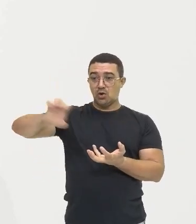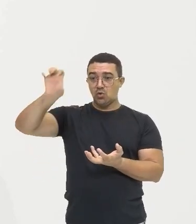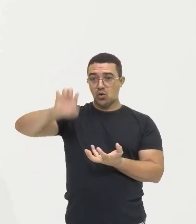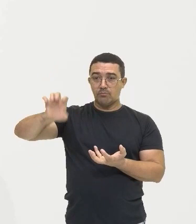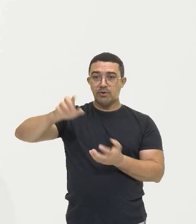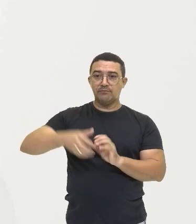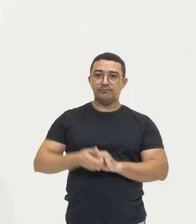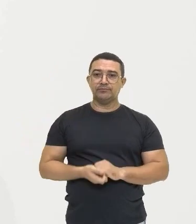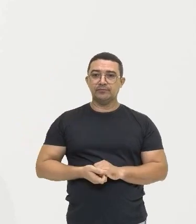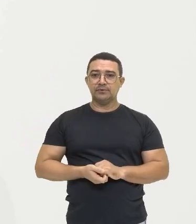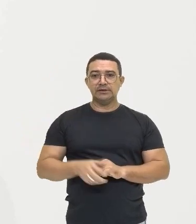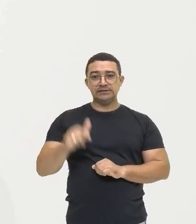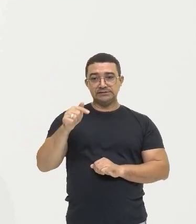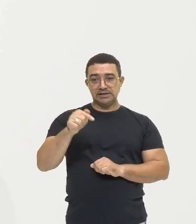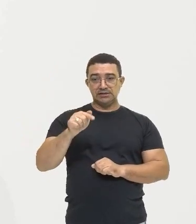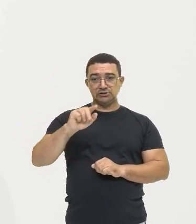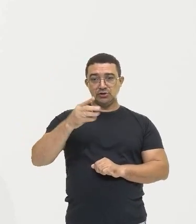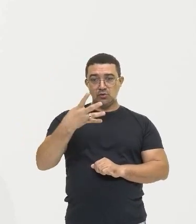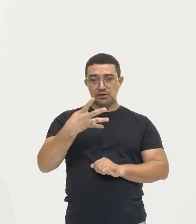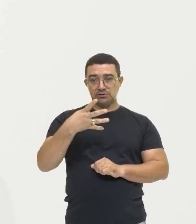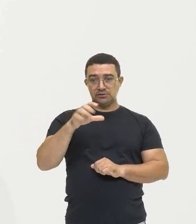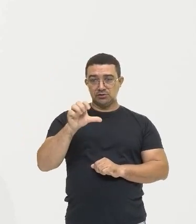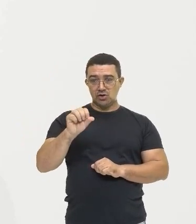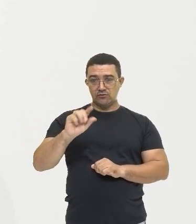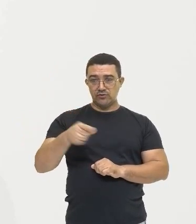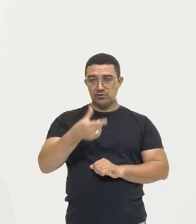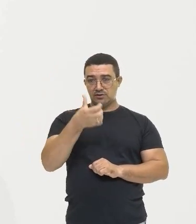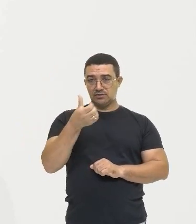com um quantitativo populacional de